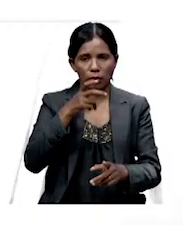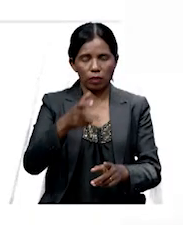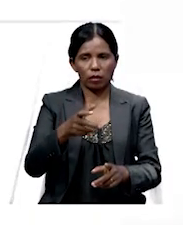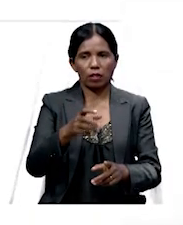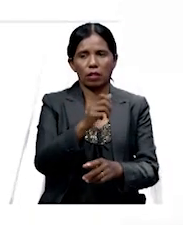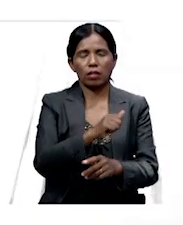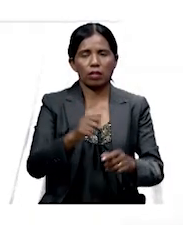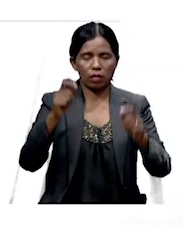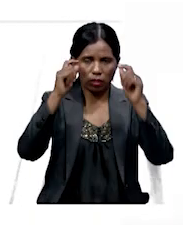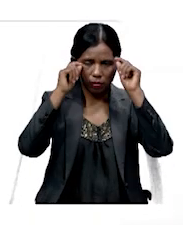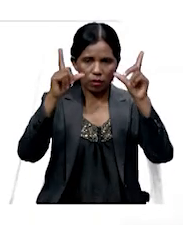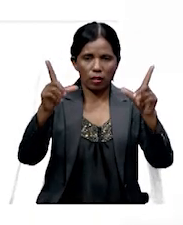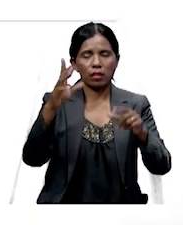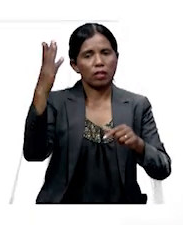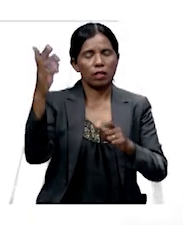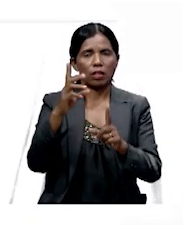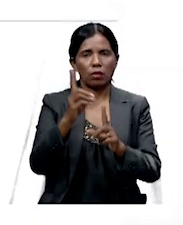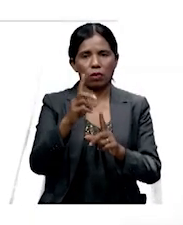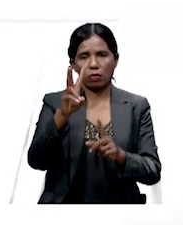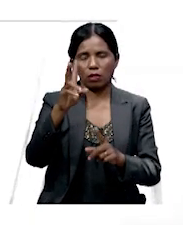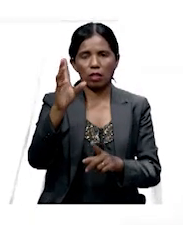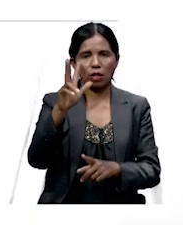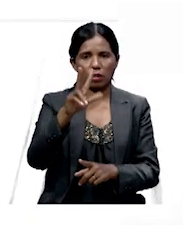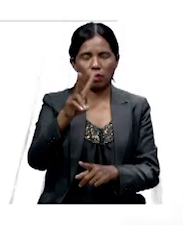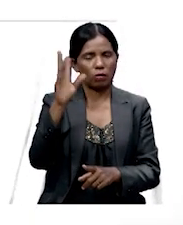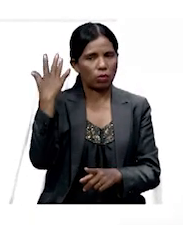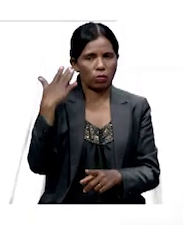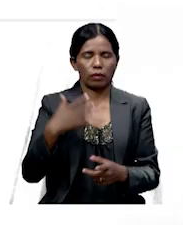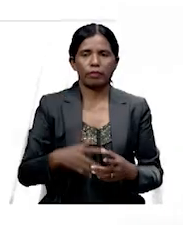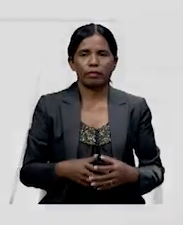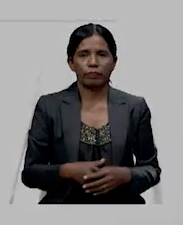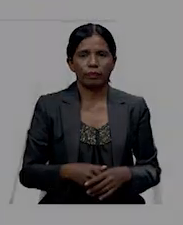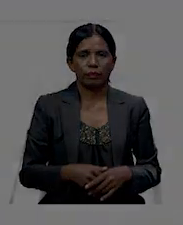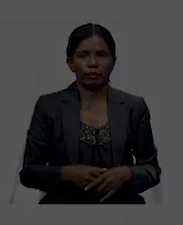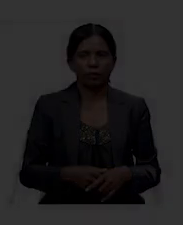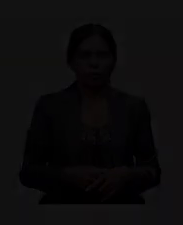Timor-Leste e a Lorong Rua Liubam. Hilário Guzmão, Zaim dos Santos, Zemen.